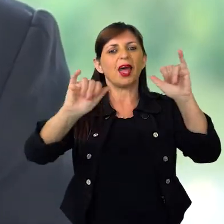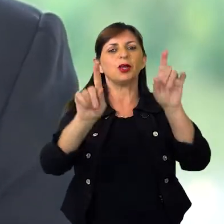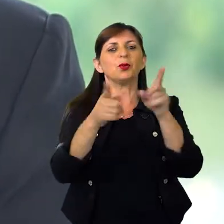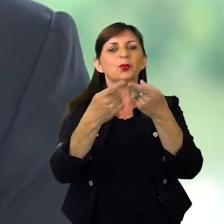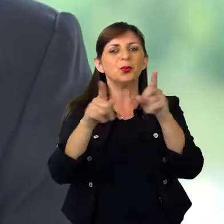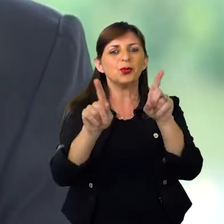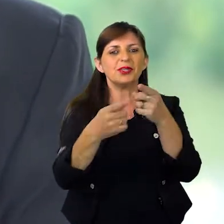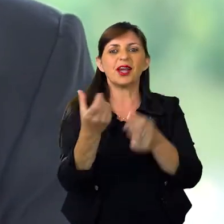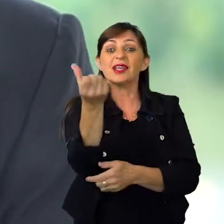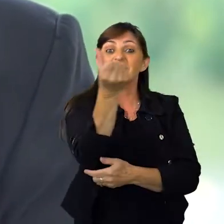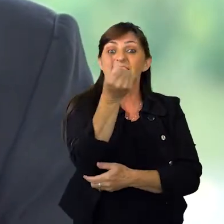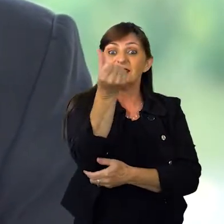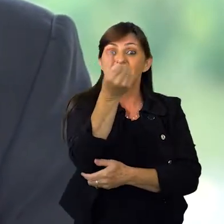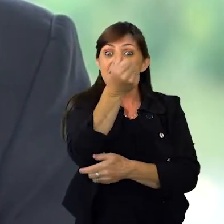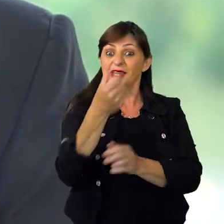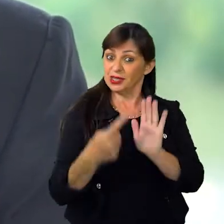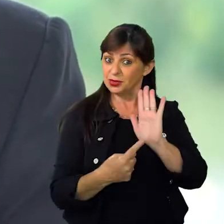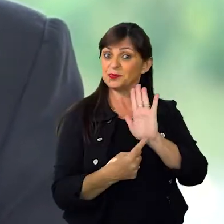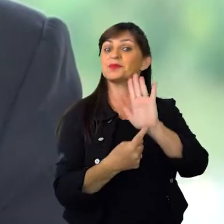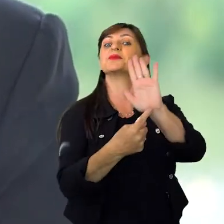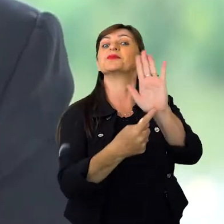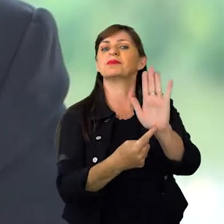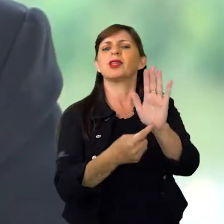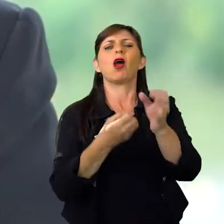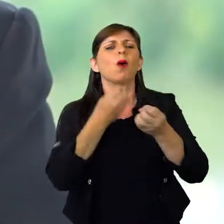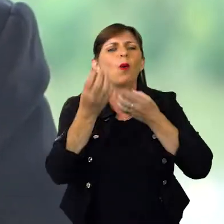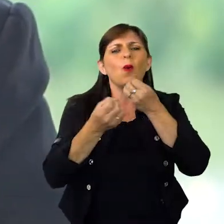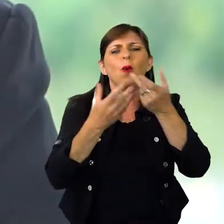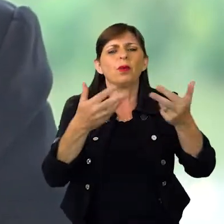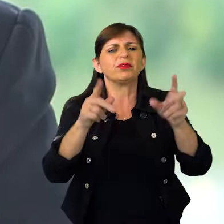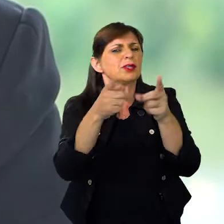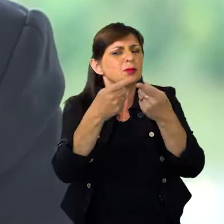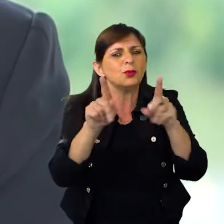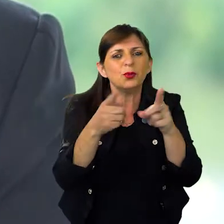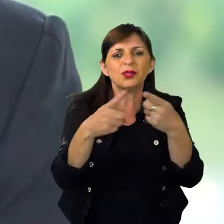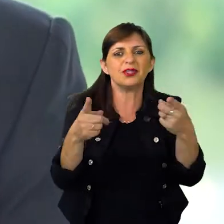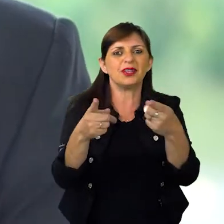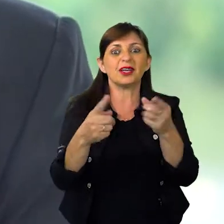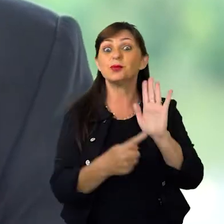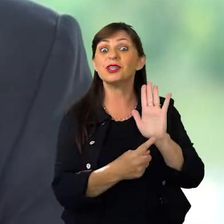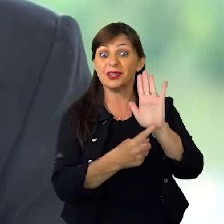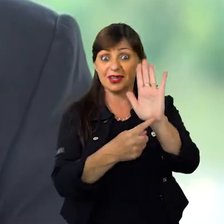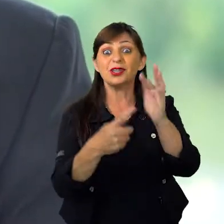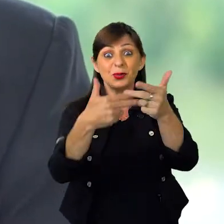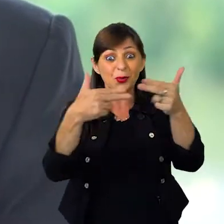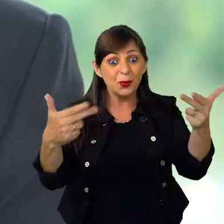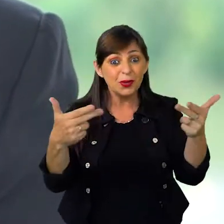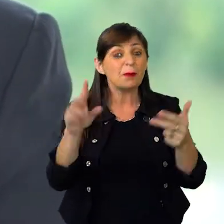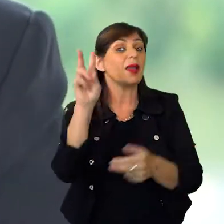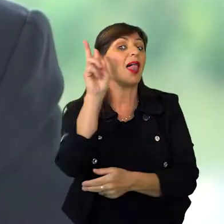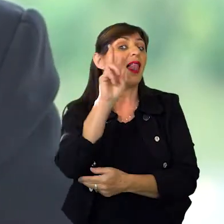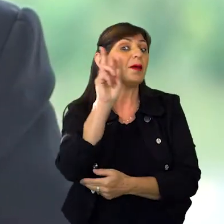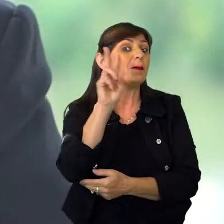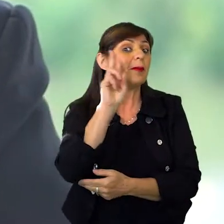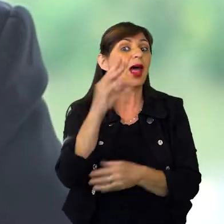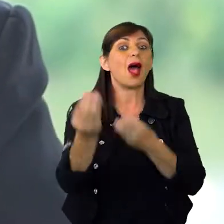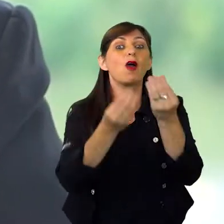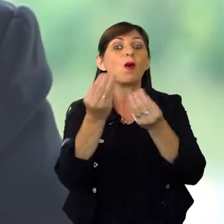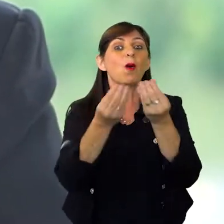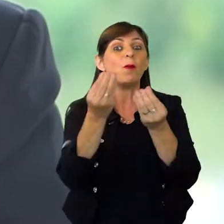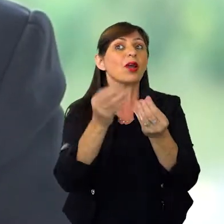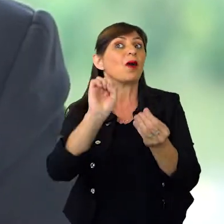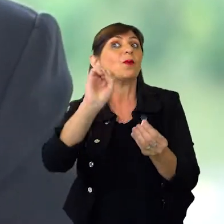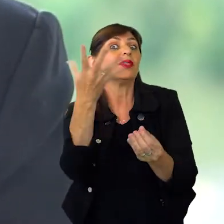histórico musical com seis Capítulos como relatos narrativas entrevistas e músicas com o objetivo de realizar um